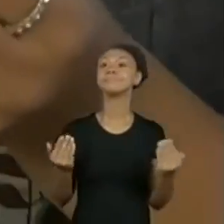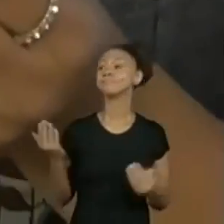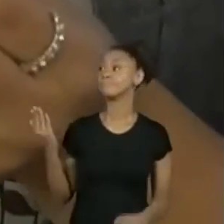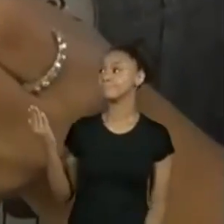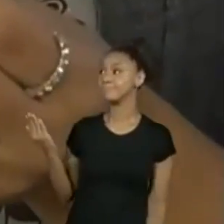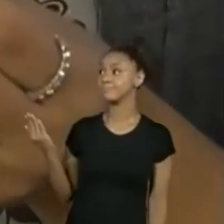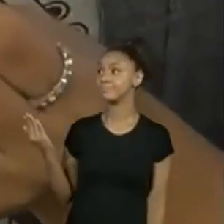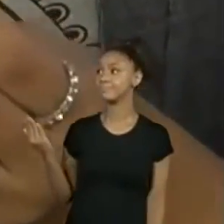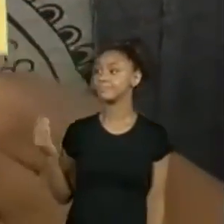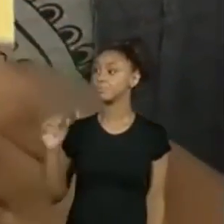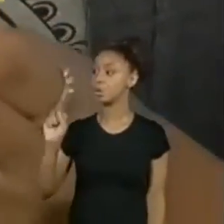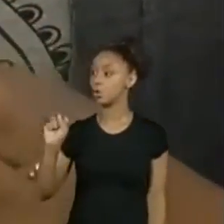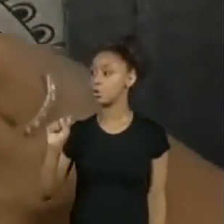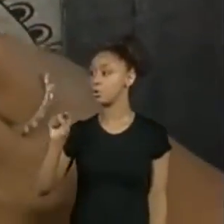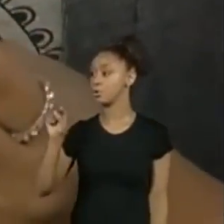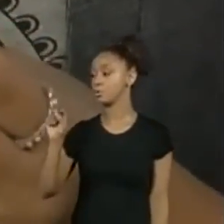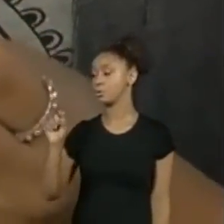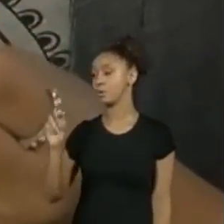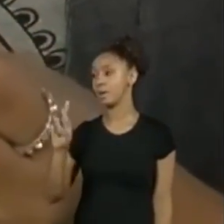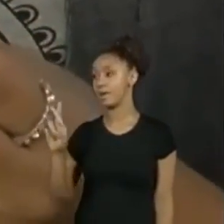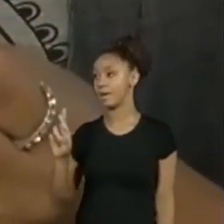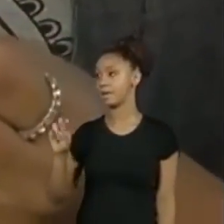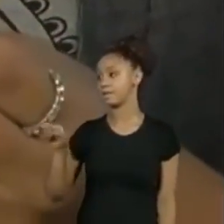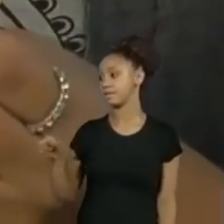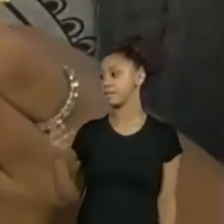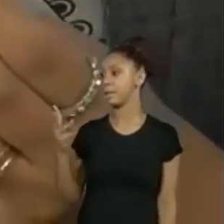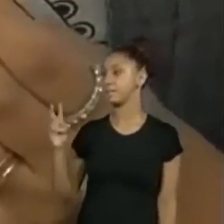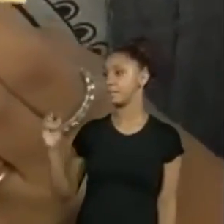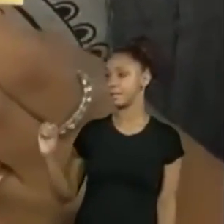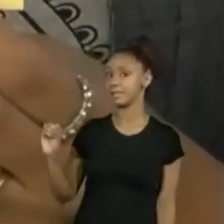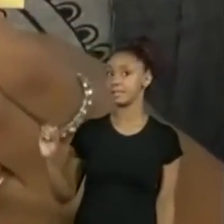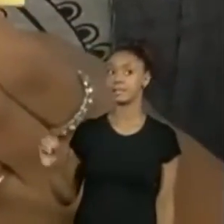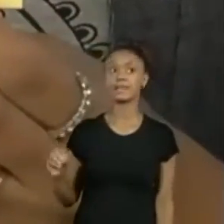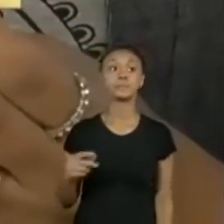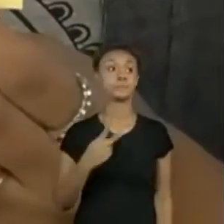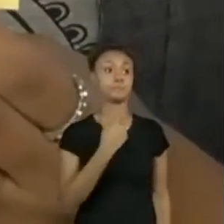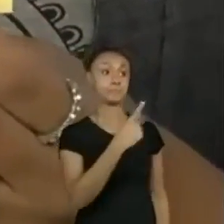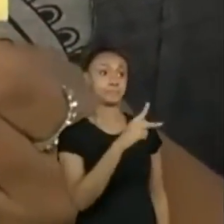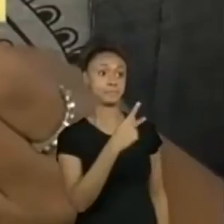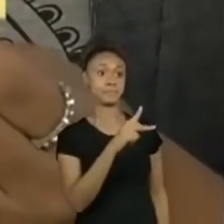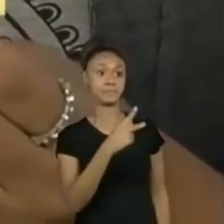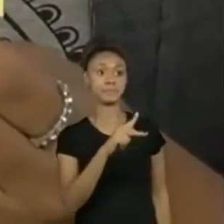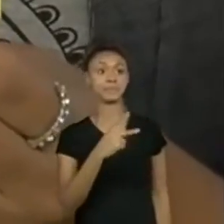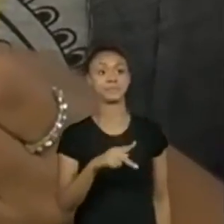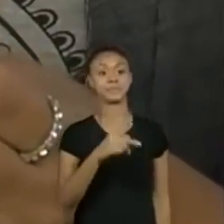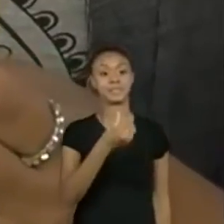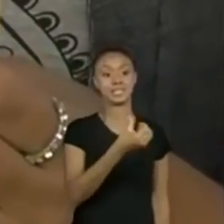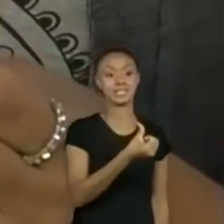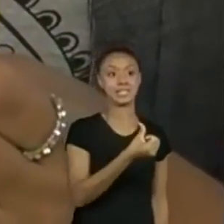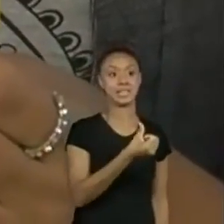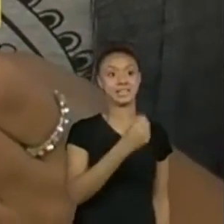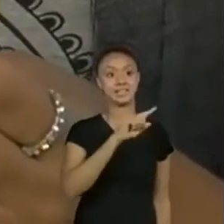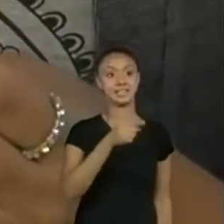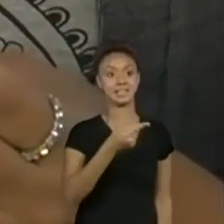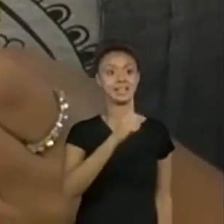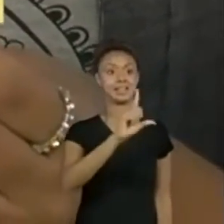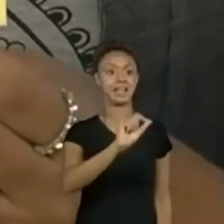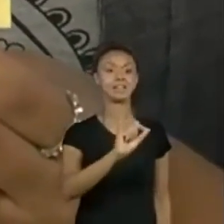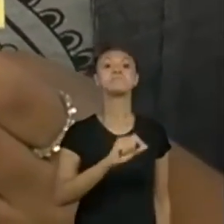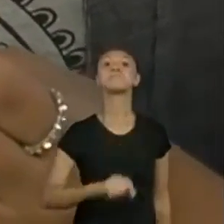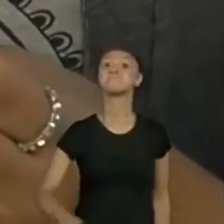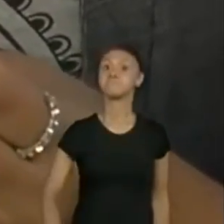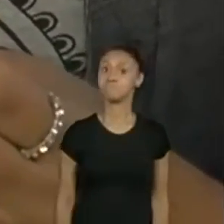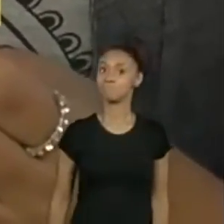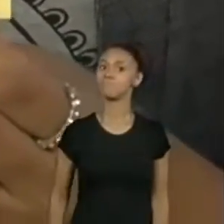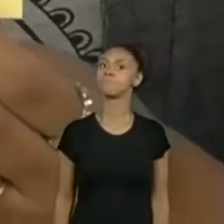mercado está R$ 8,30, no mercado perto da minha casa está R$ 8,30, do perto da sua casa está R$ 6,10. Olha